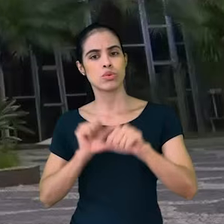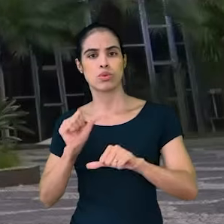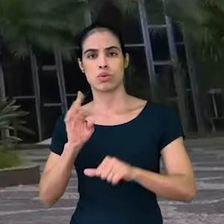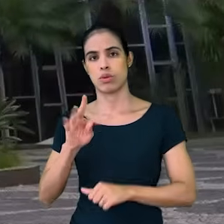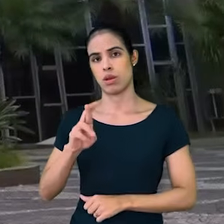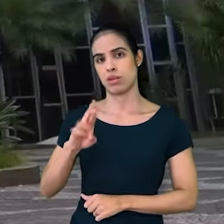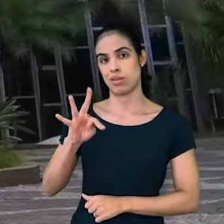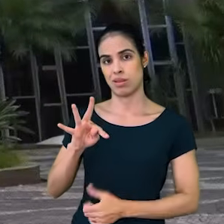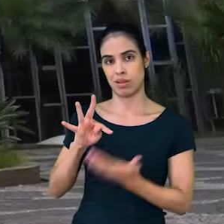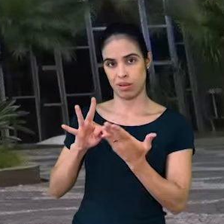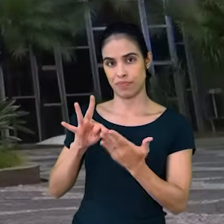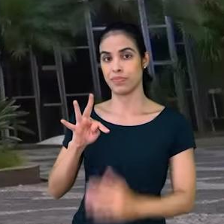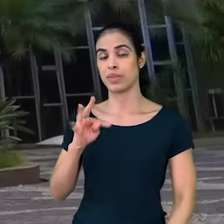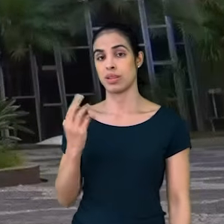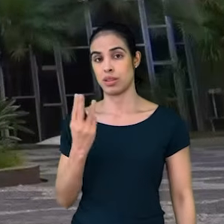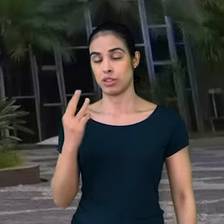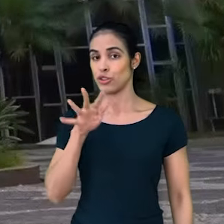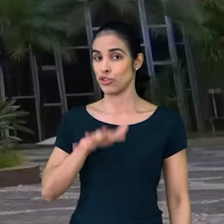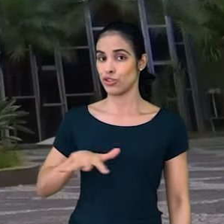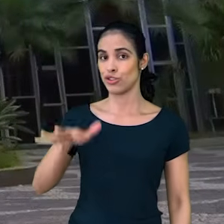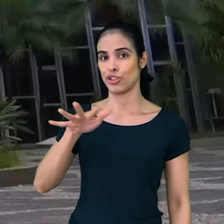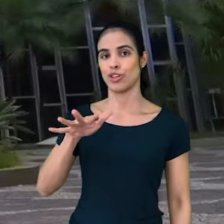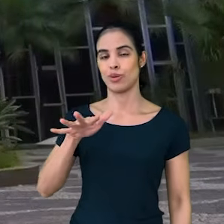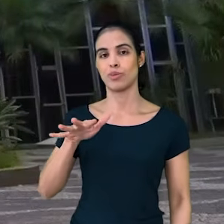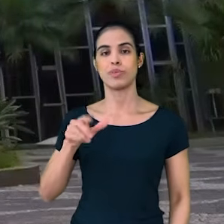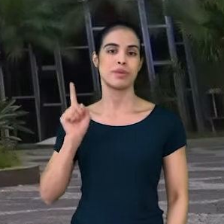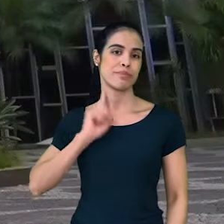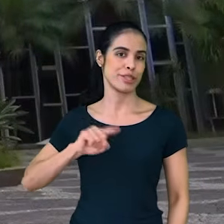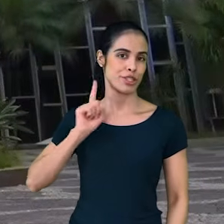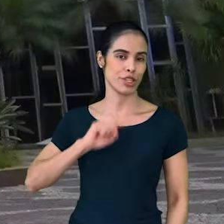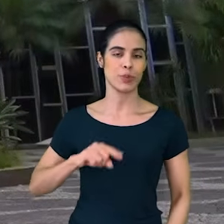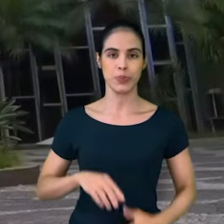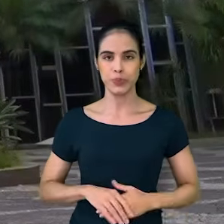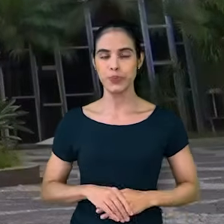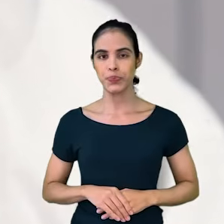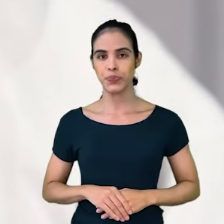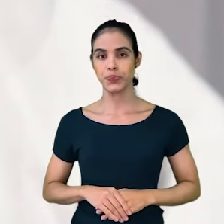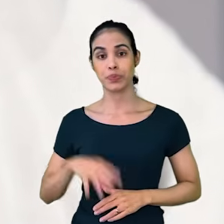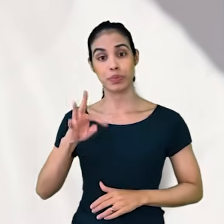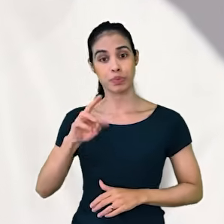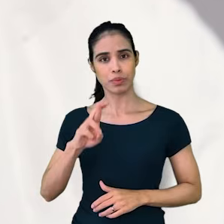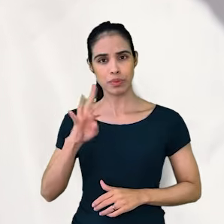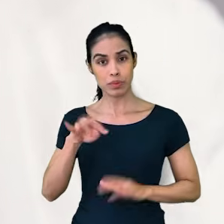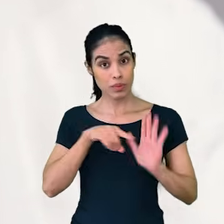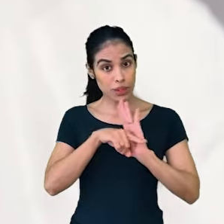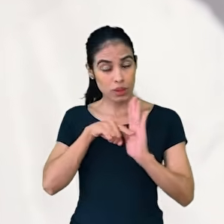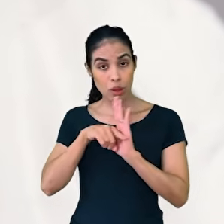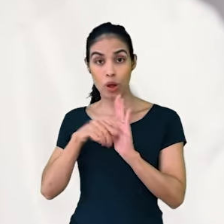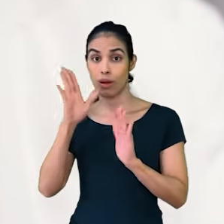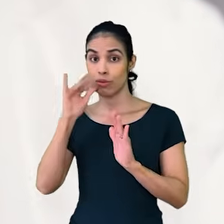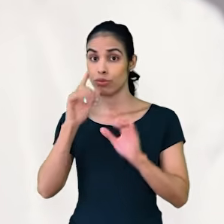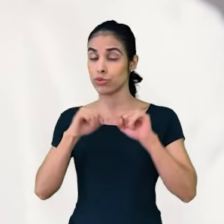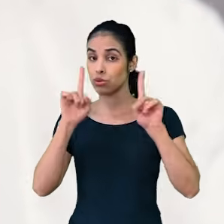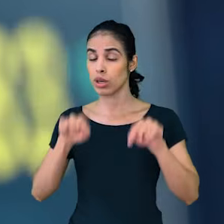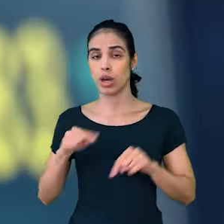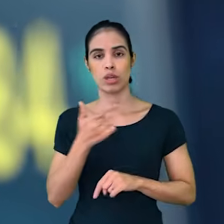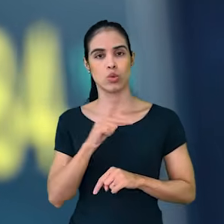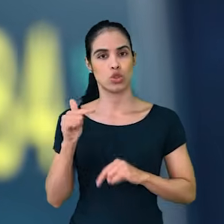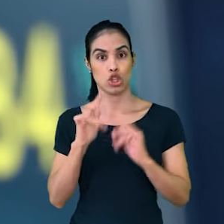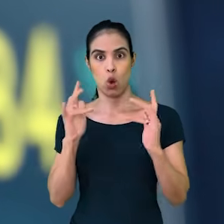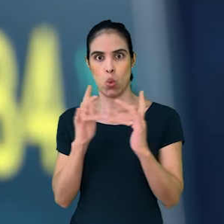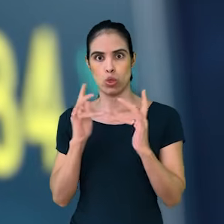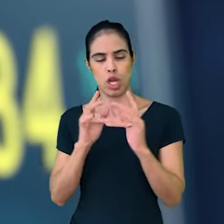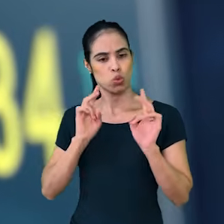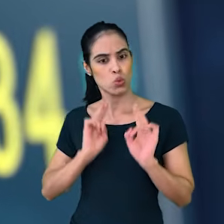modificada pelo Tribunal Regional do Trabalho da Terceira Região, em Minas Gerais. Segundo o TRT, a empregada não tinha